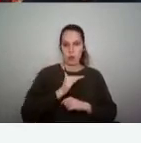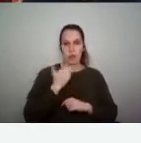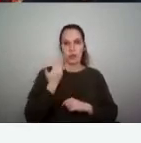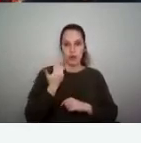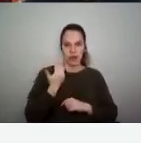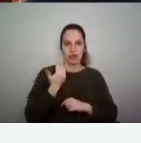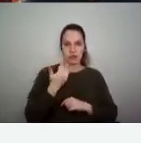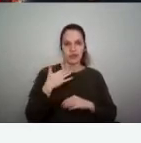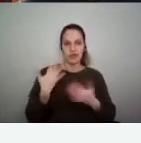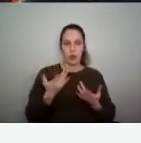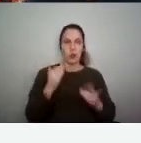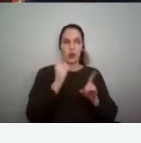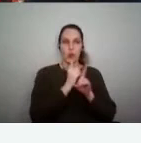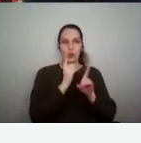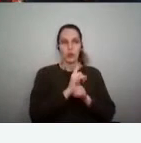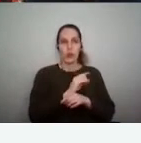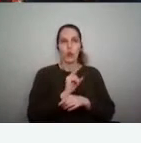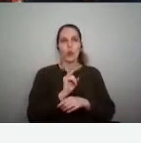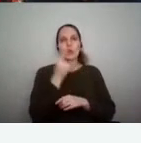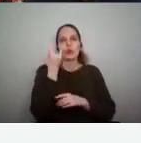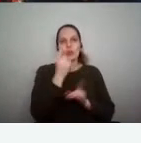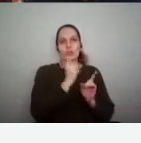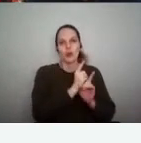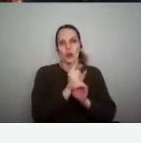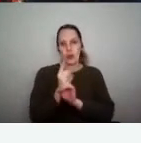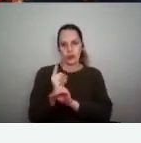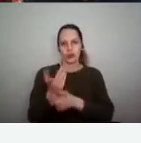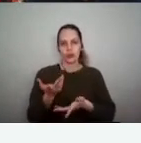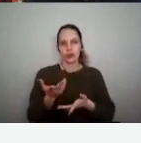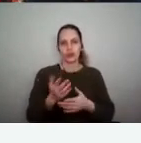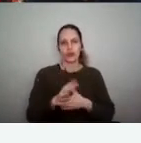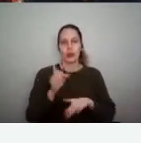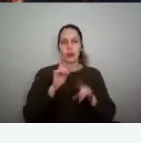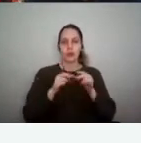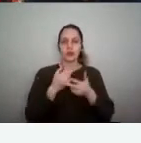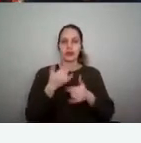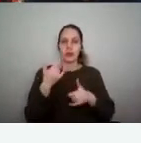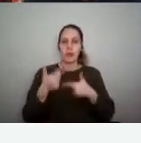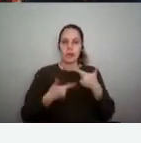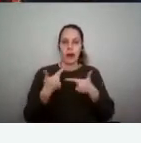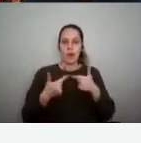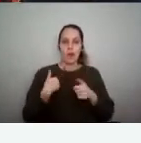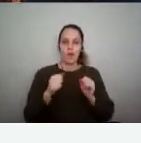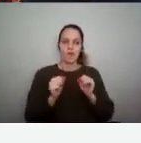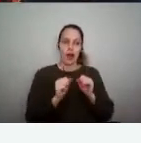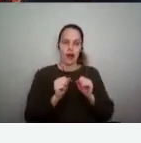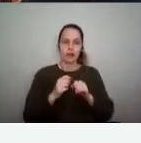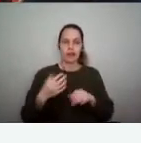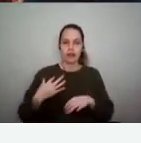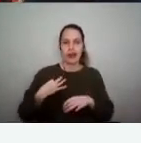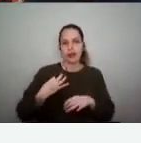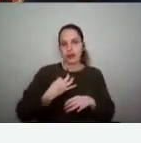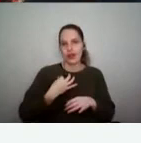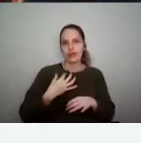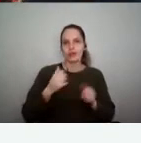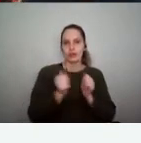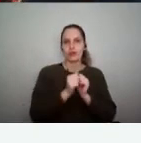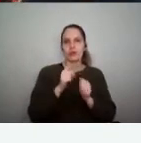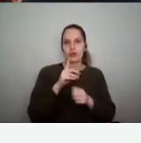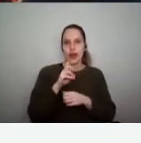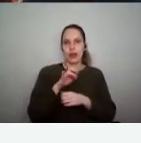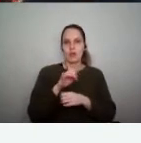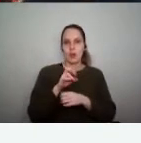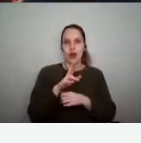terminais. E alguns trabalhos que ele fazia, ele ia deixar de fazer, como, por exemplo, esse trabalho voluntário que ele fazia com Débora Finocchiaro lá no Hospital da